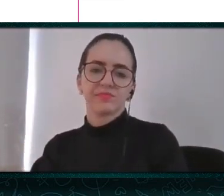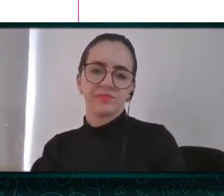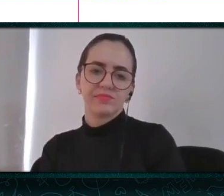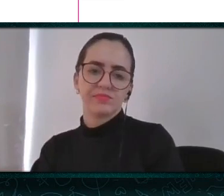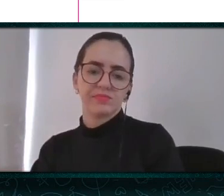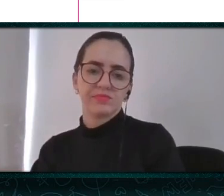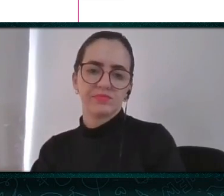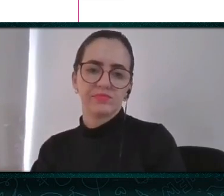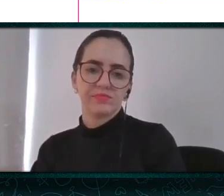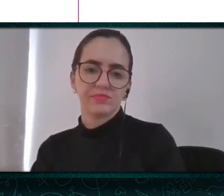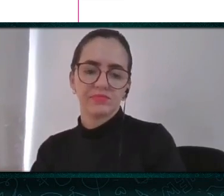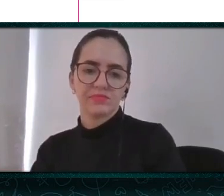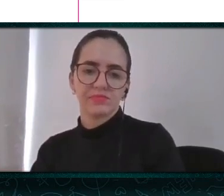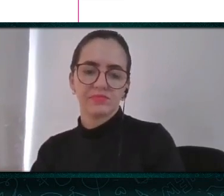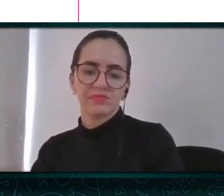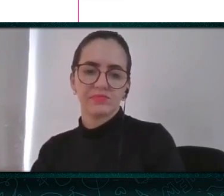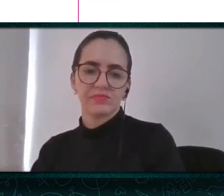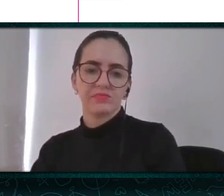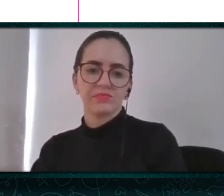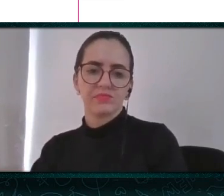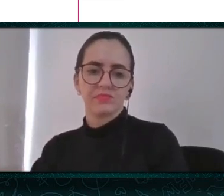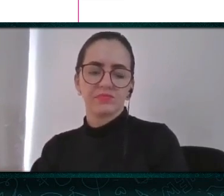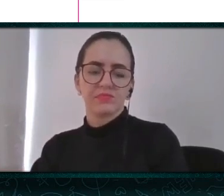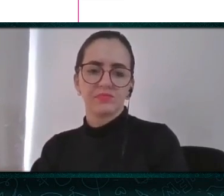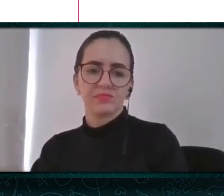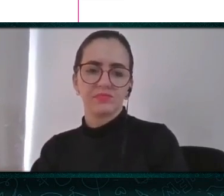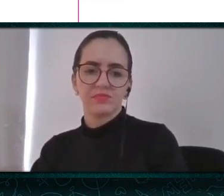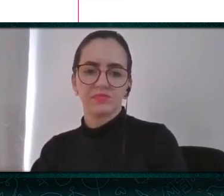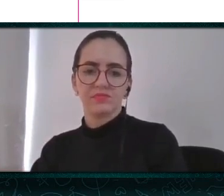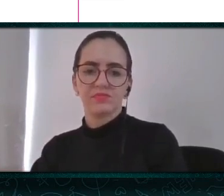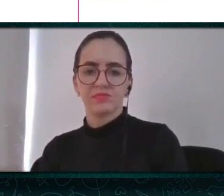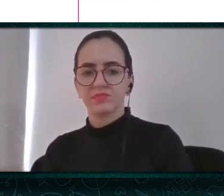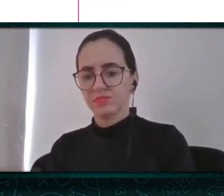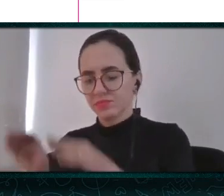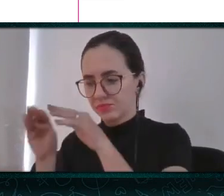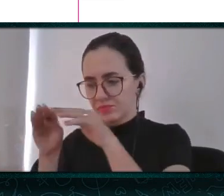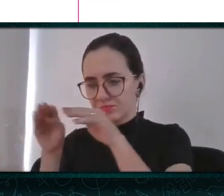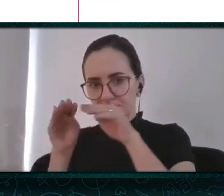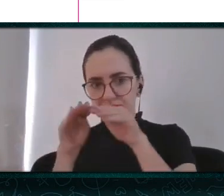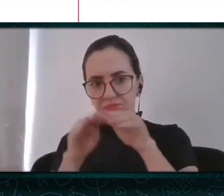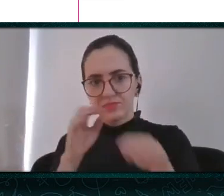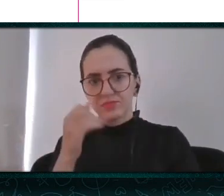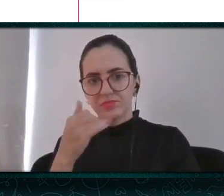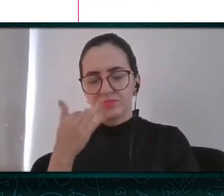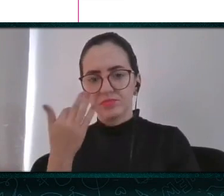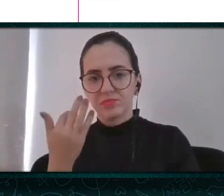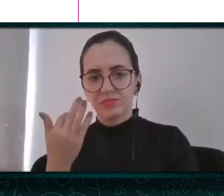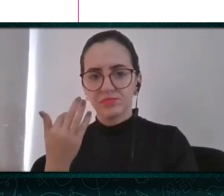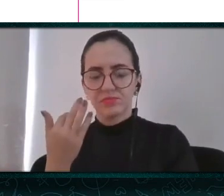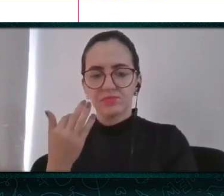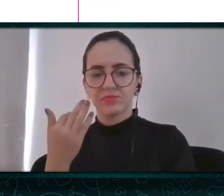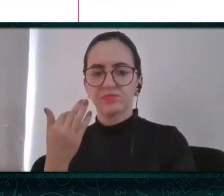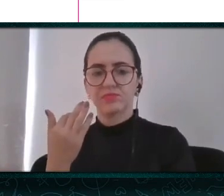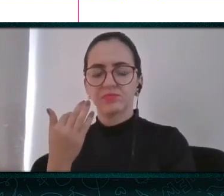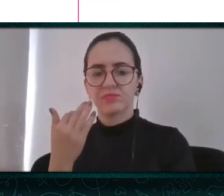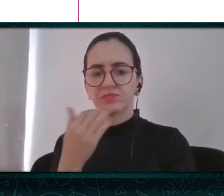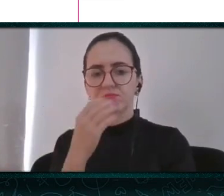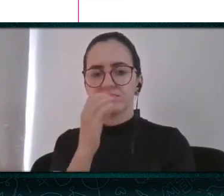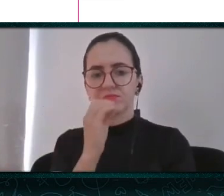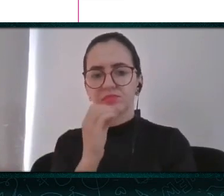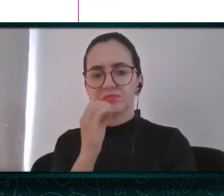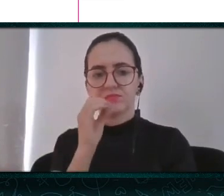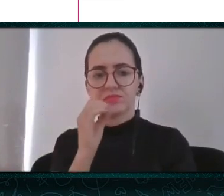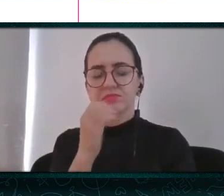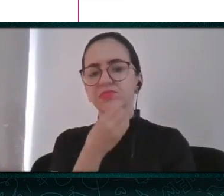Tranquilo. Agora, a proporção entre eles, ó, a proporção 1 para 1. Significa que para 1 mol disso daqui, eu vou utilizar 1 mol disso